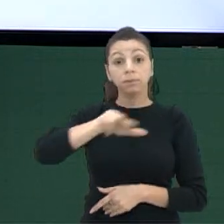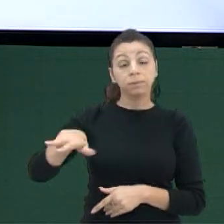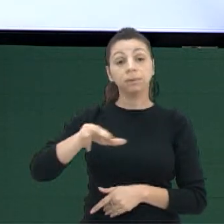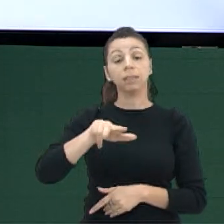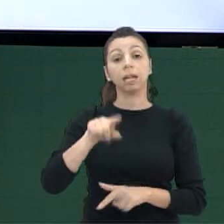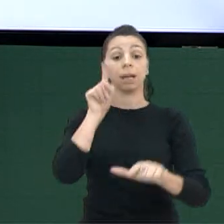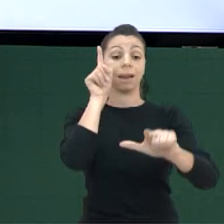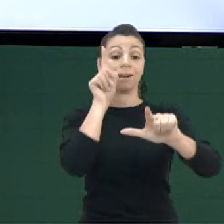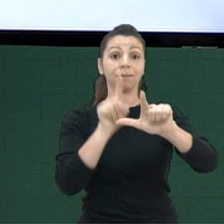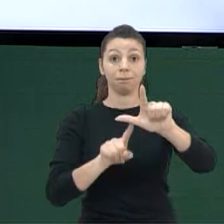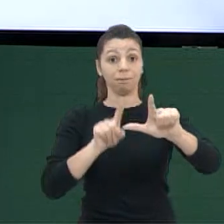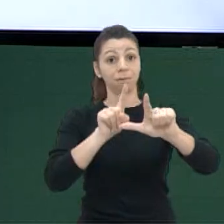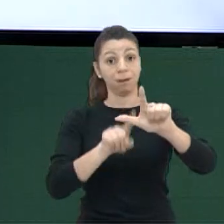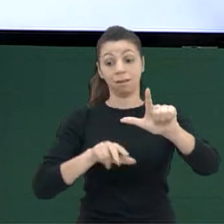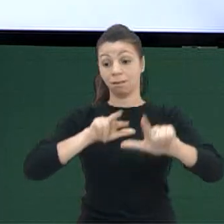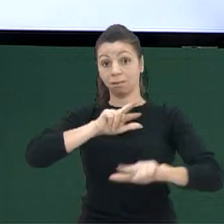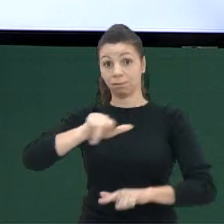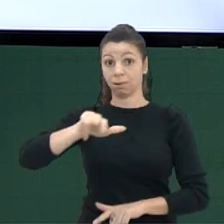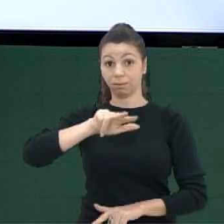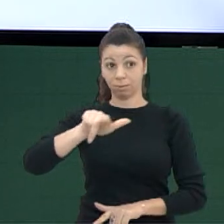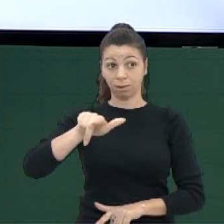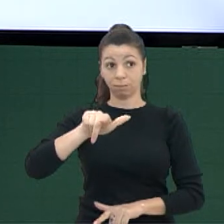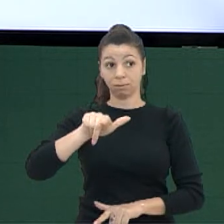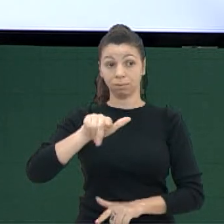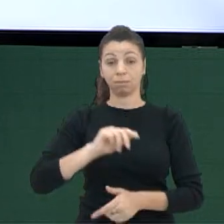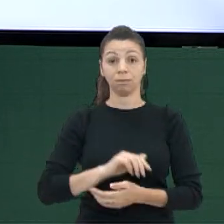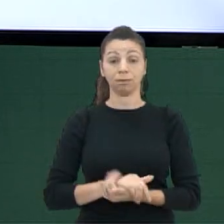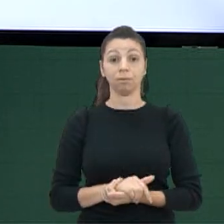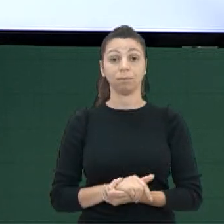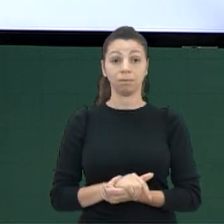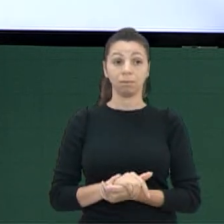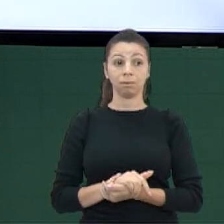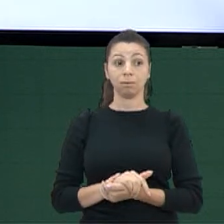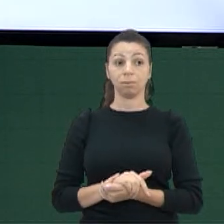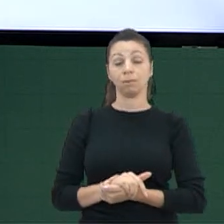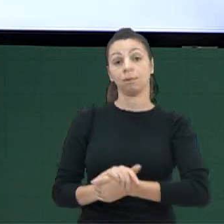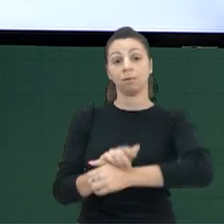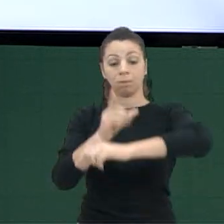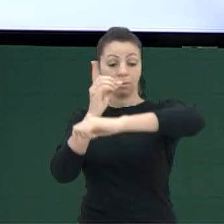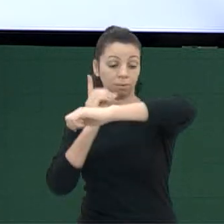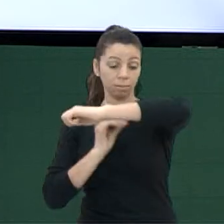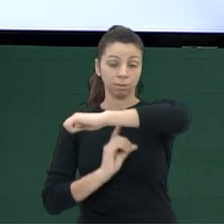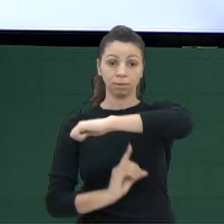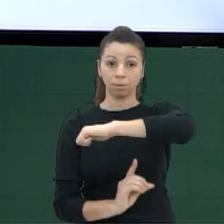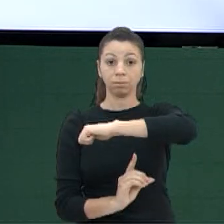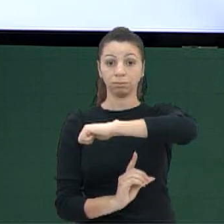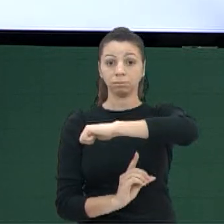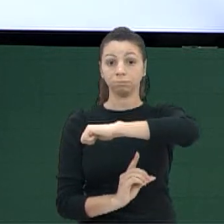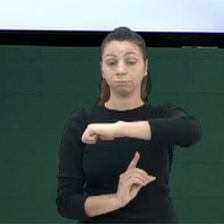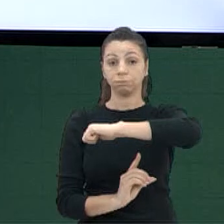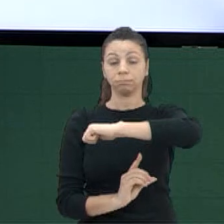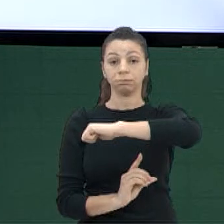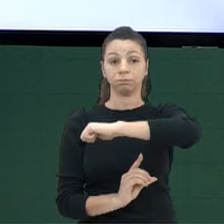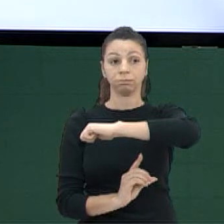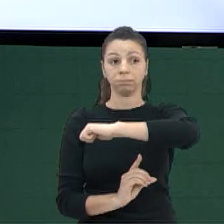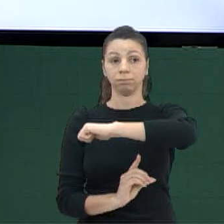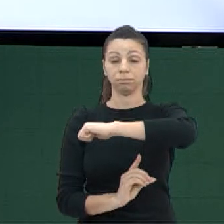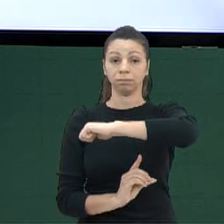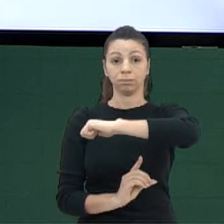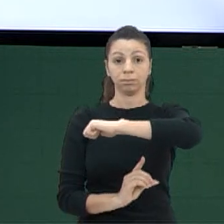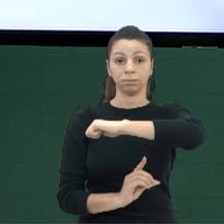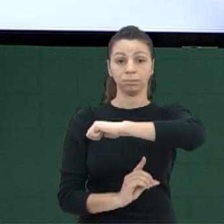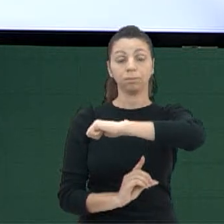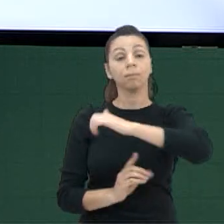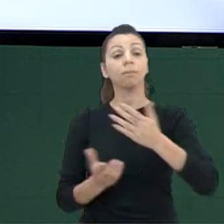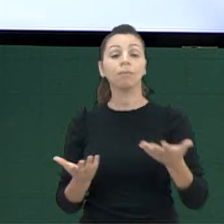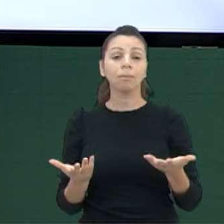nenhuma letra, né, nenhuma parte algébrica, nenhuma variável no denominador de uma